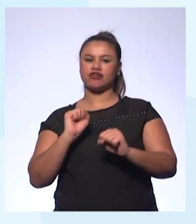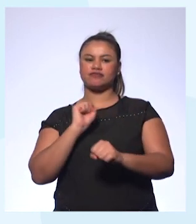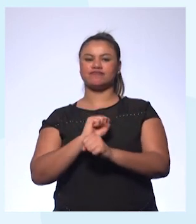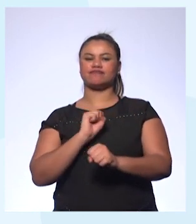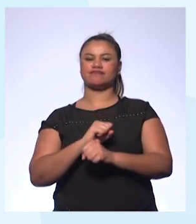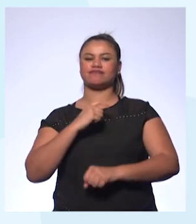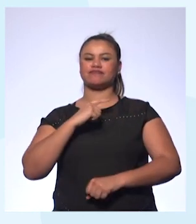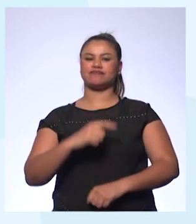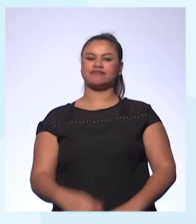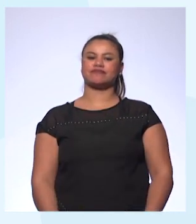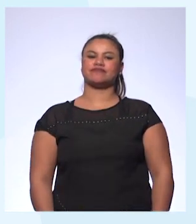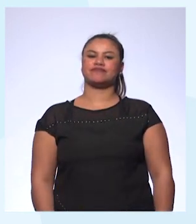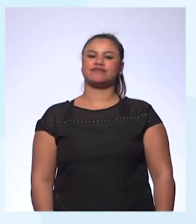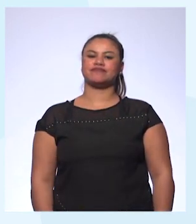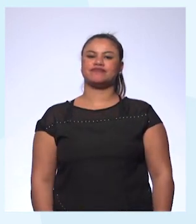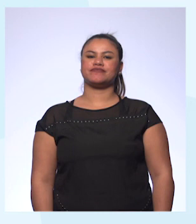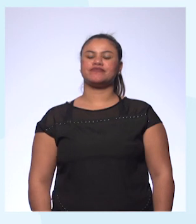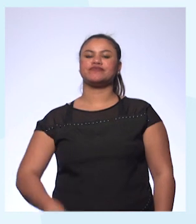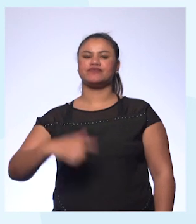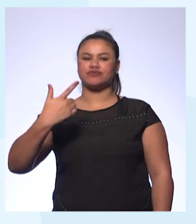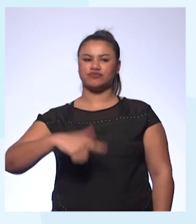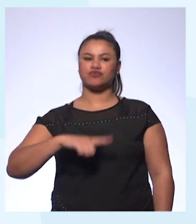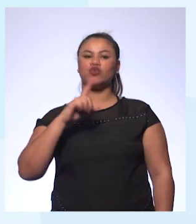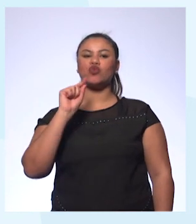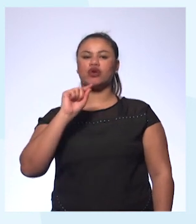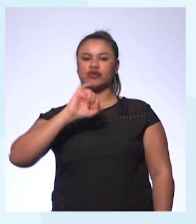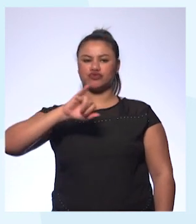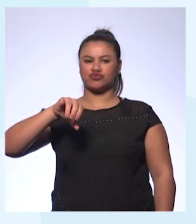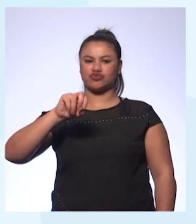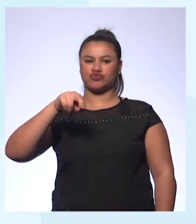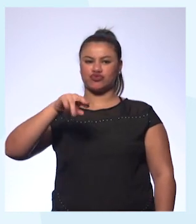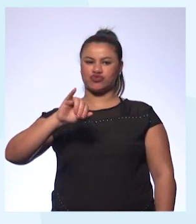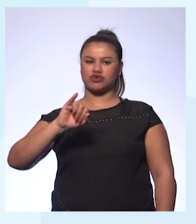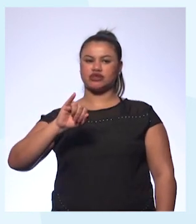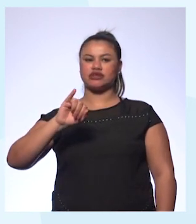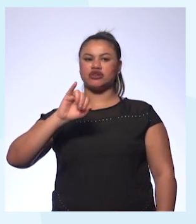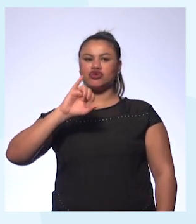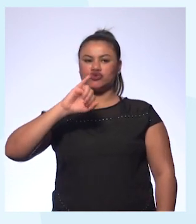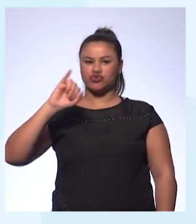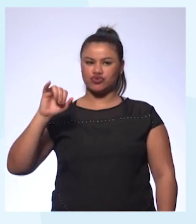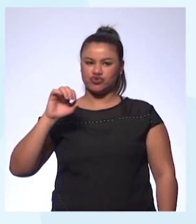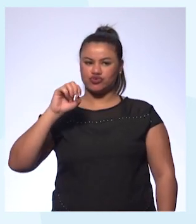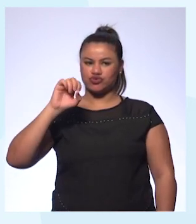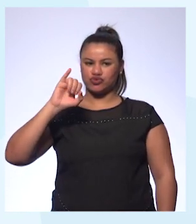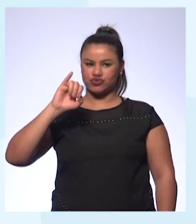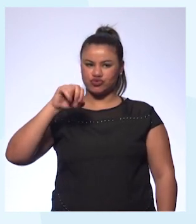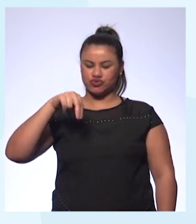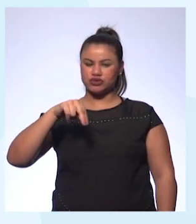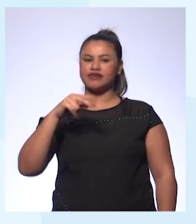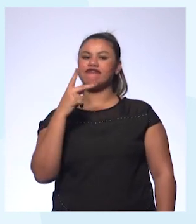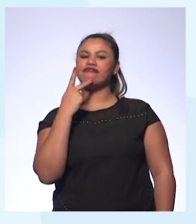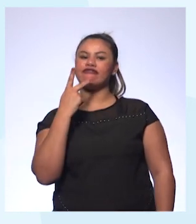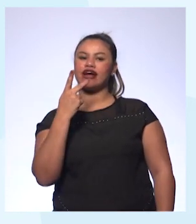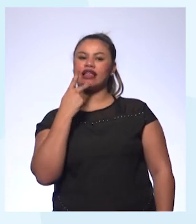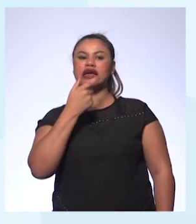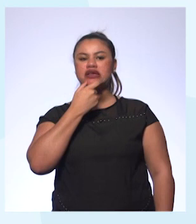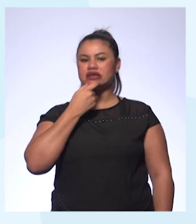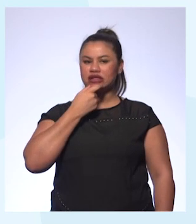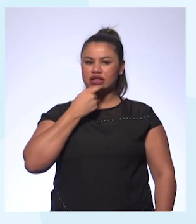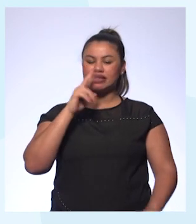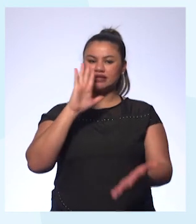guardando é tão lembrando aí que Johnny você inglês a gente não fala fazer faculdade né